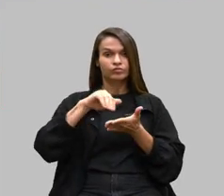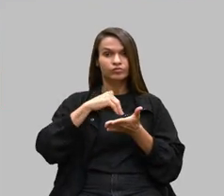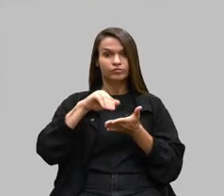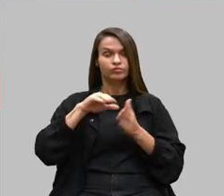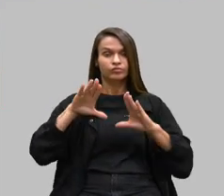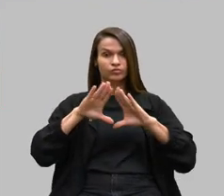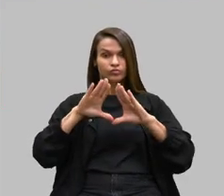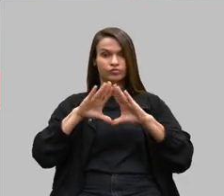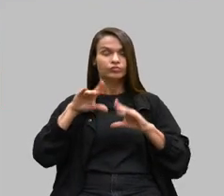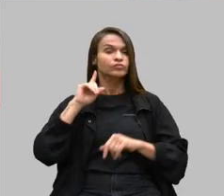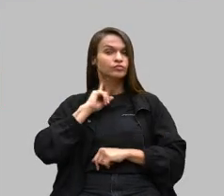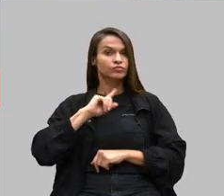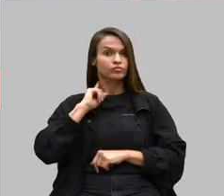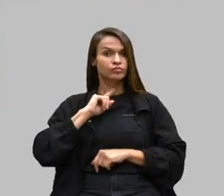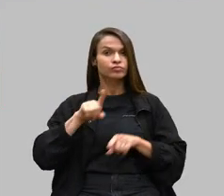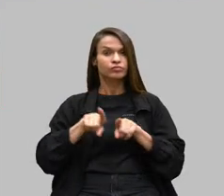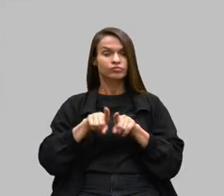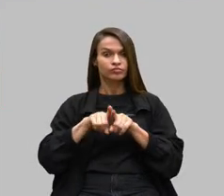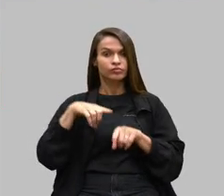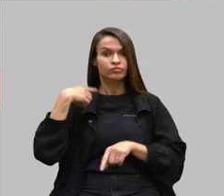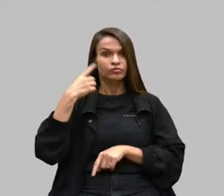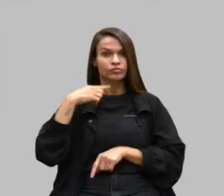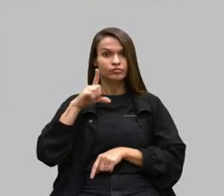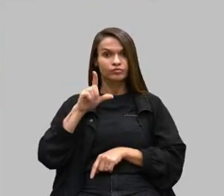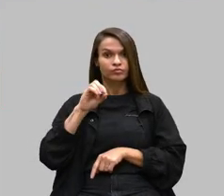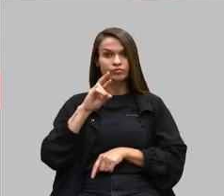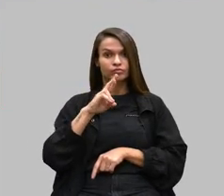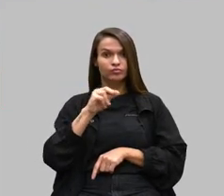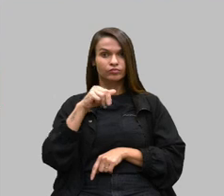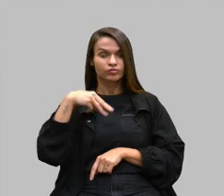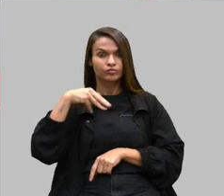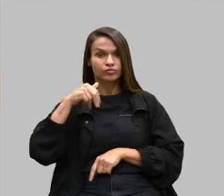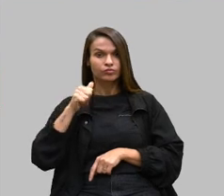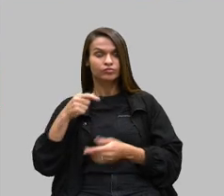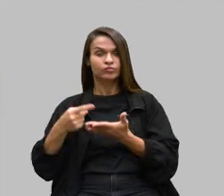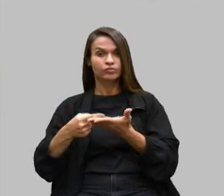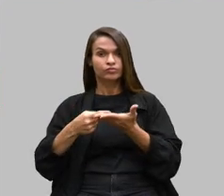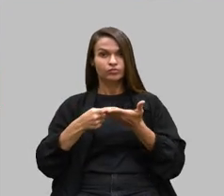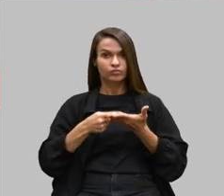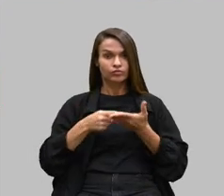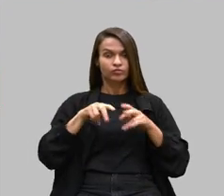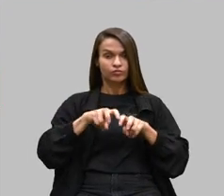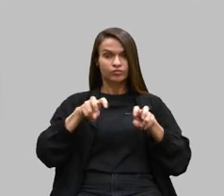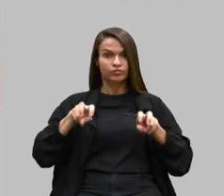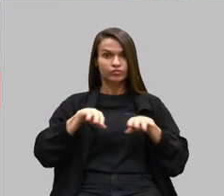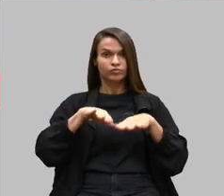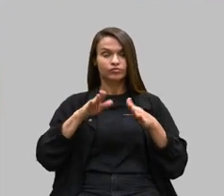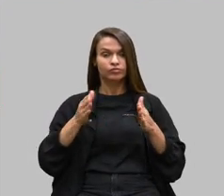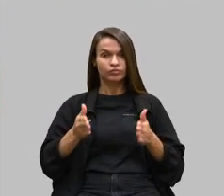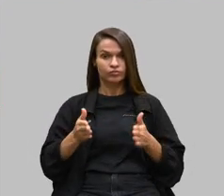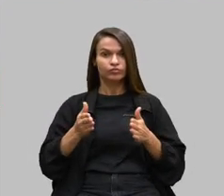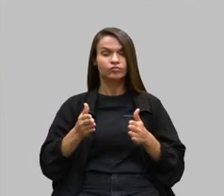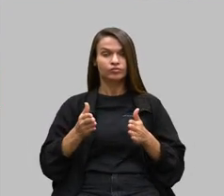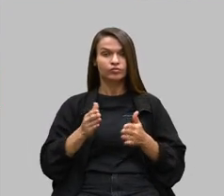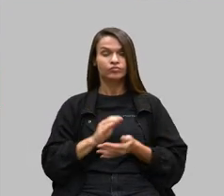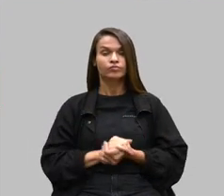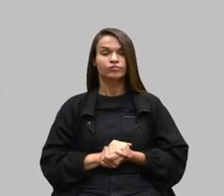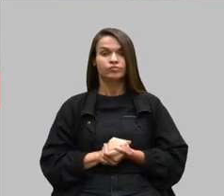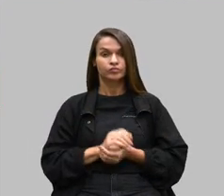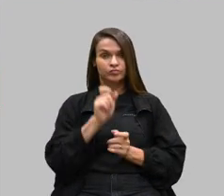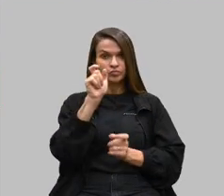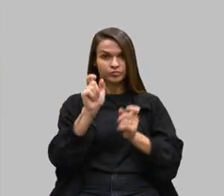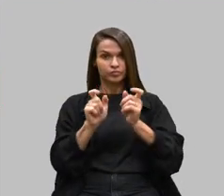de Minas Gerais e a deputada Lorana convidamos a tomar assento à mesa os seguintes